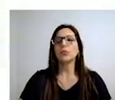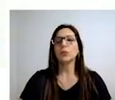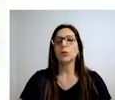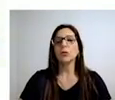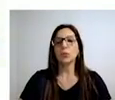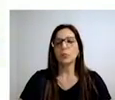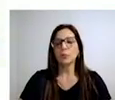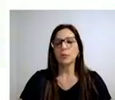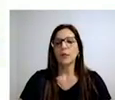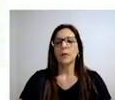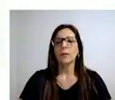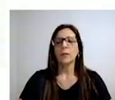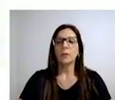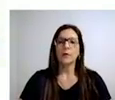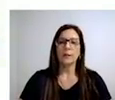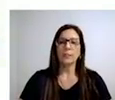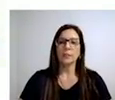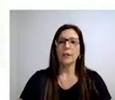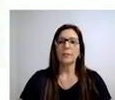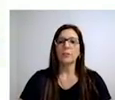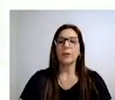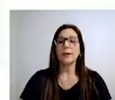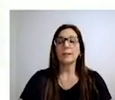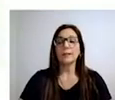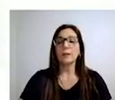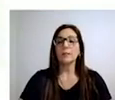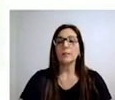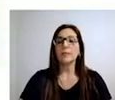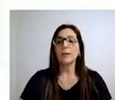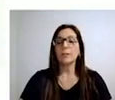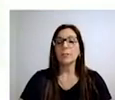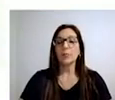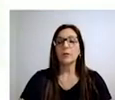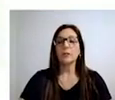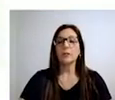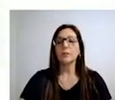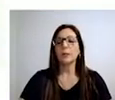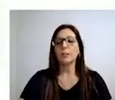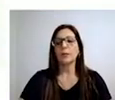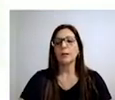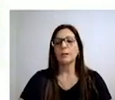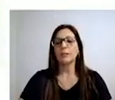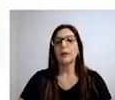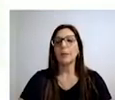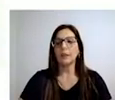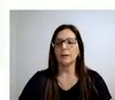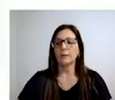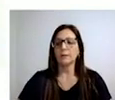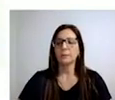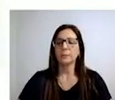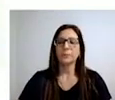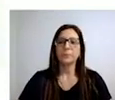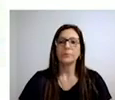seus cromossomos, que é o material genético. Essas células são as células de reprodução, também chamadas de gametas.